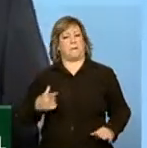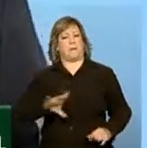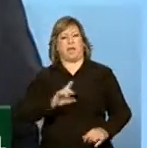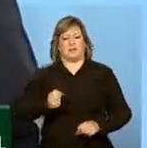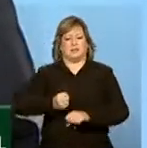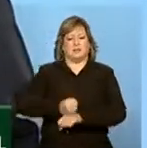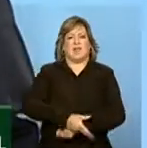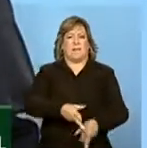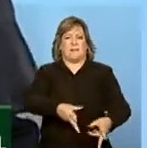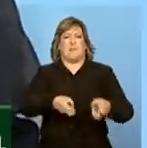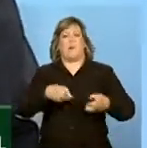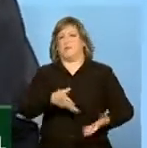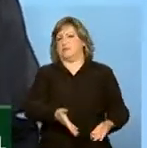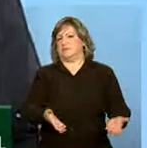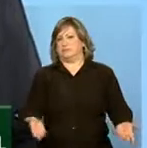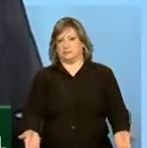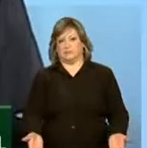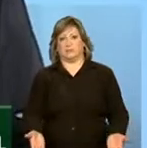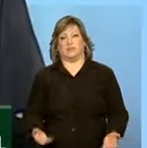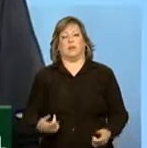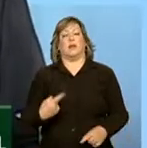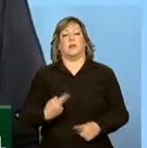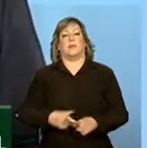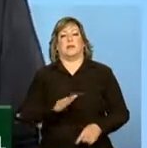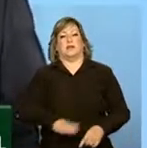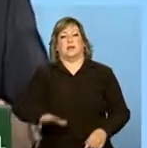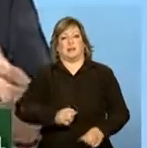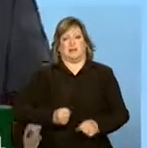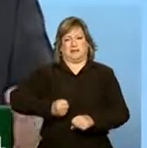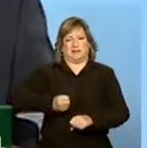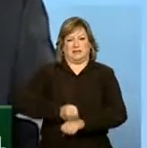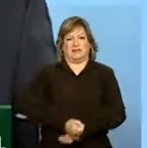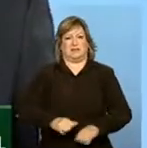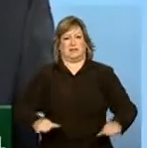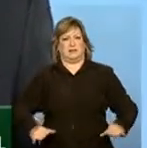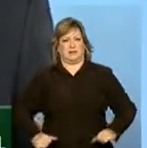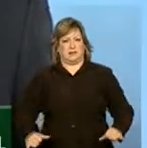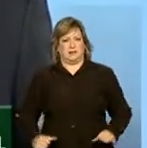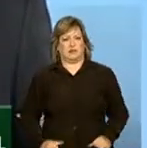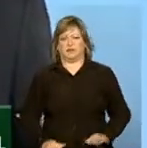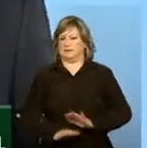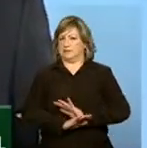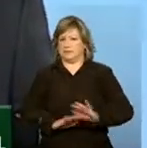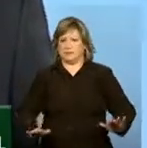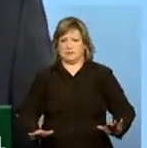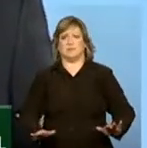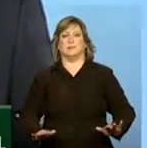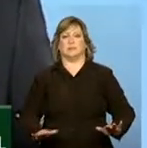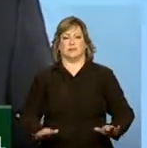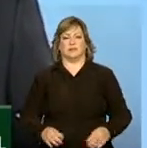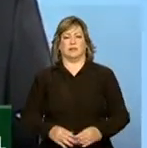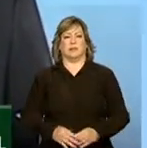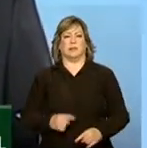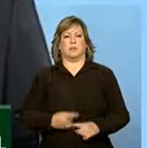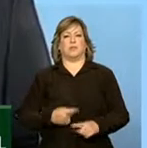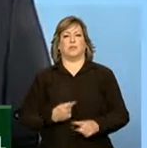ele não seja mais objeto da imposição de